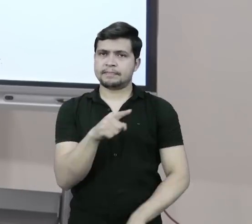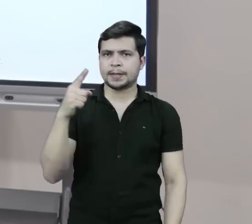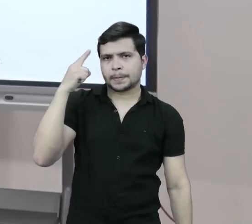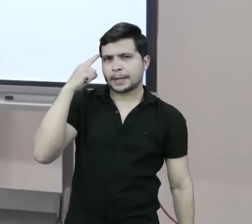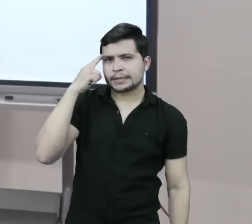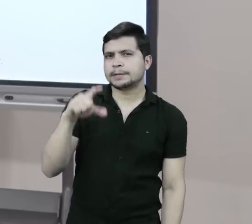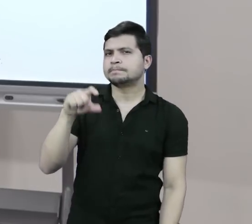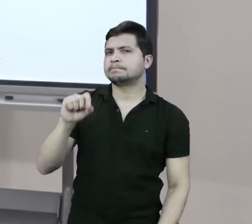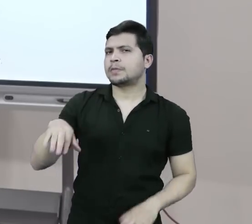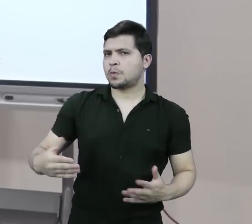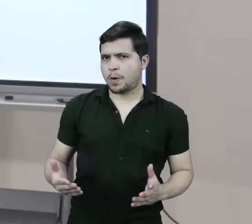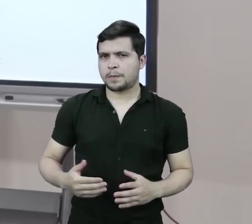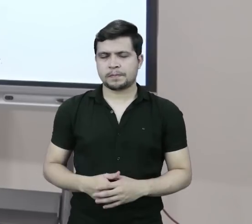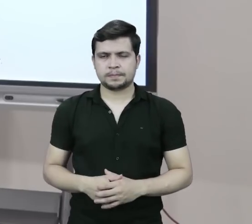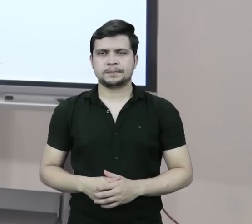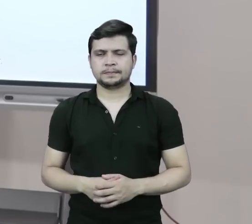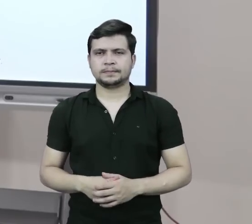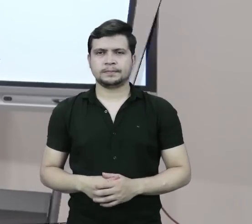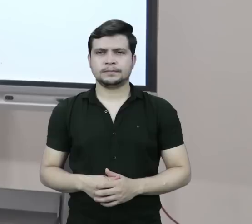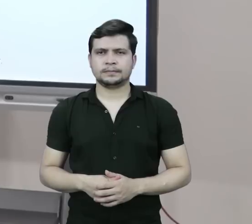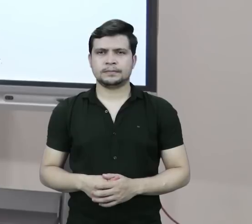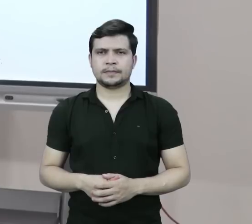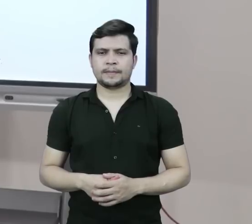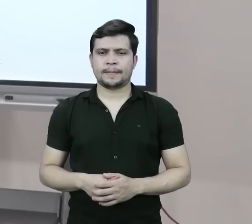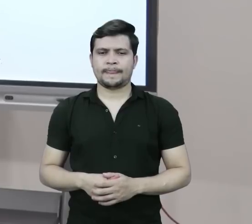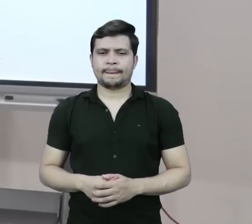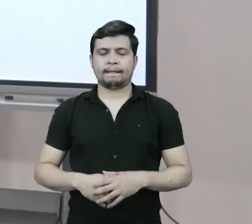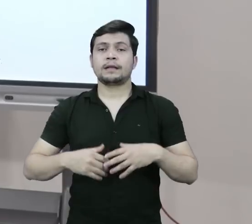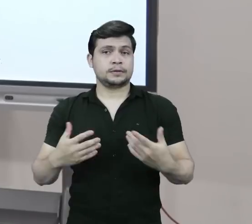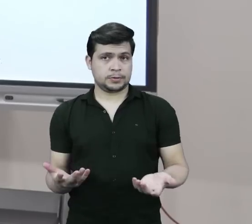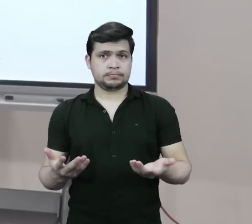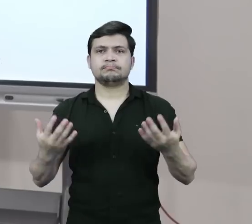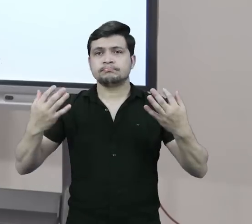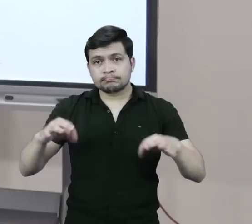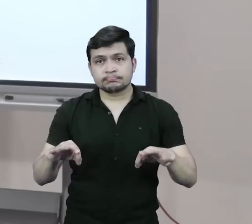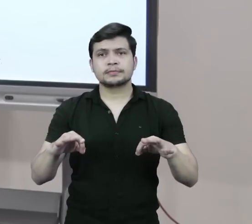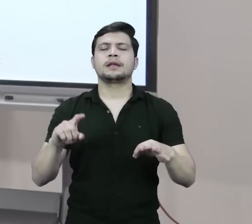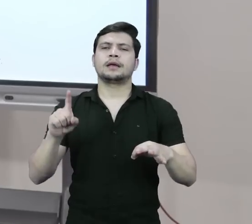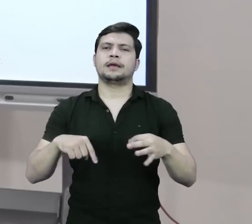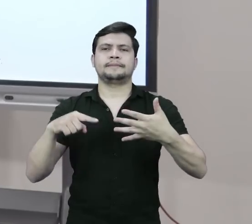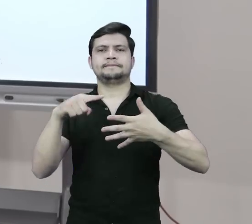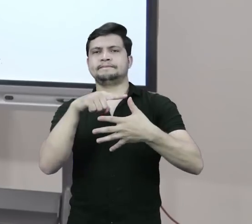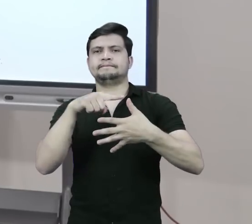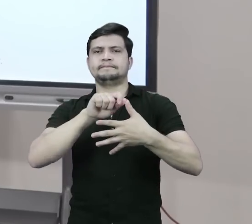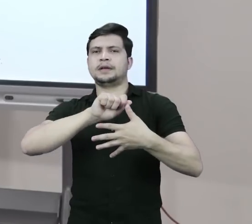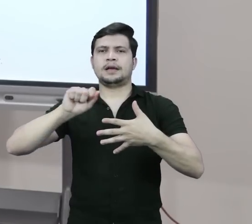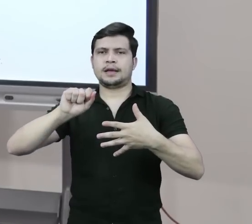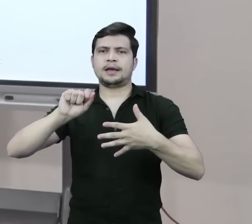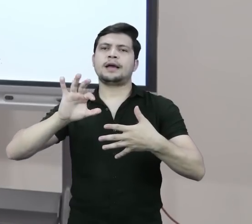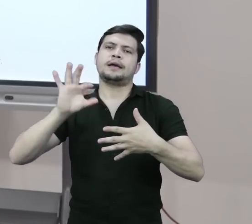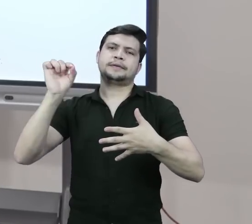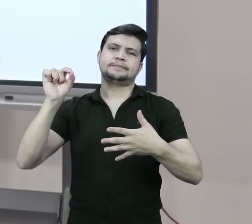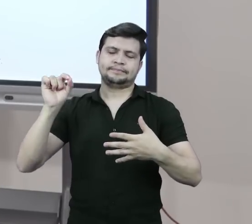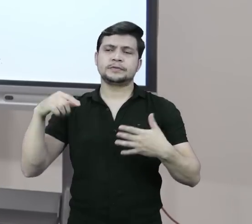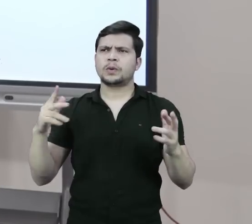qual alternativa seria a correta. Então, gente, o item correto é o item A, tá? Que relação